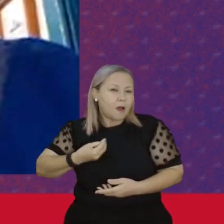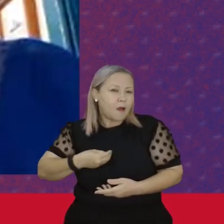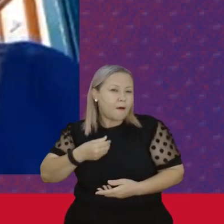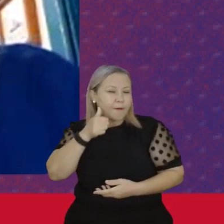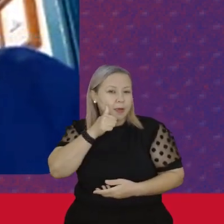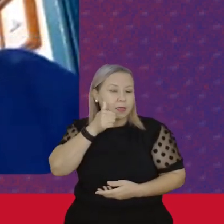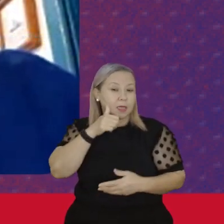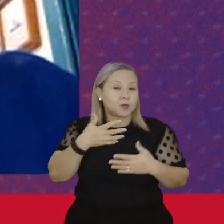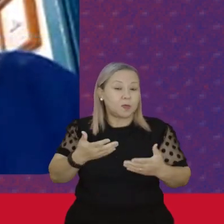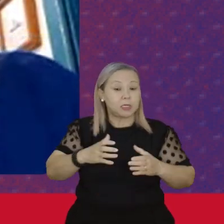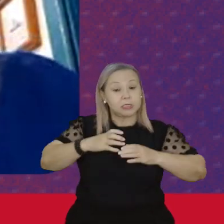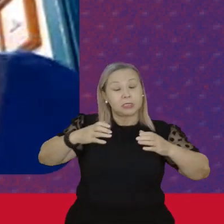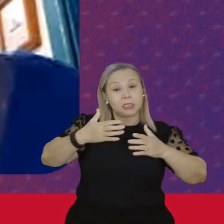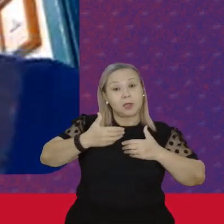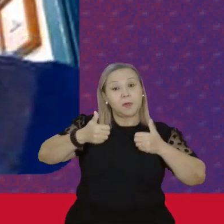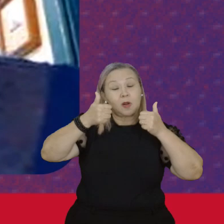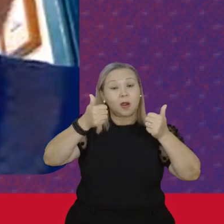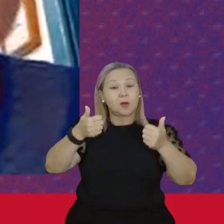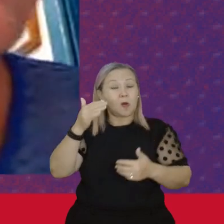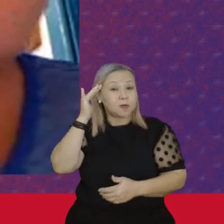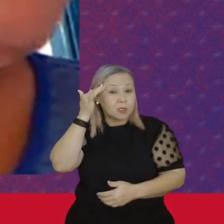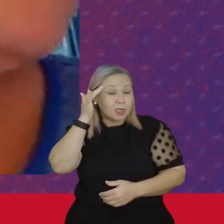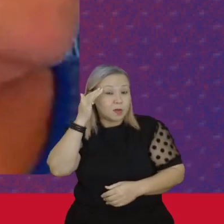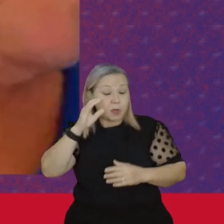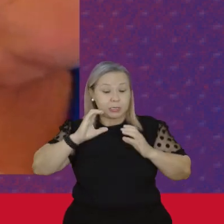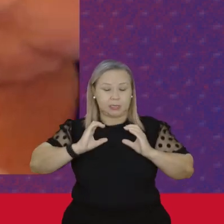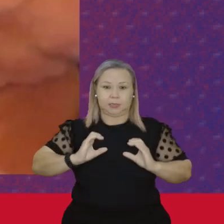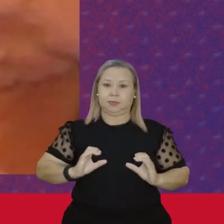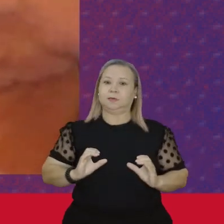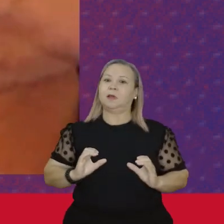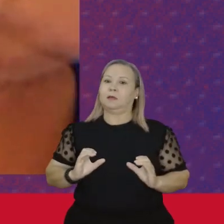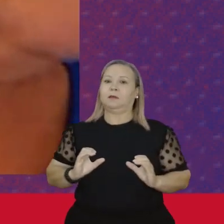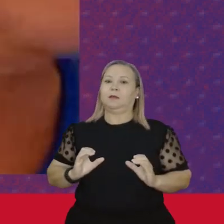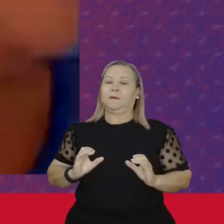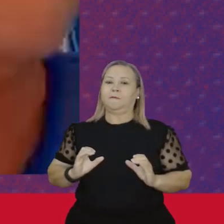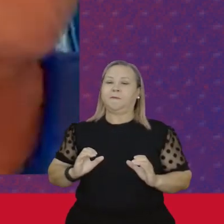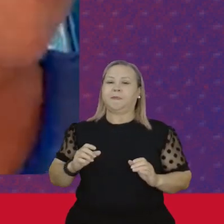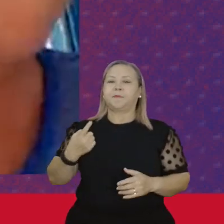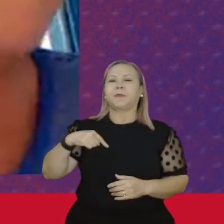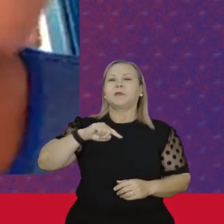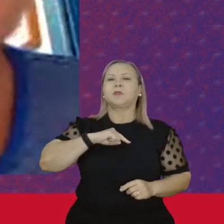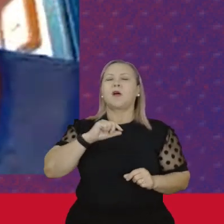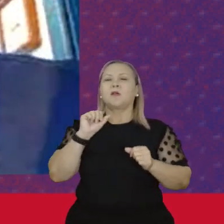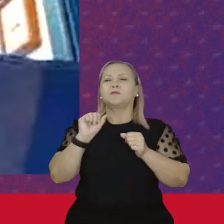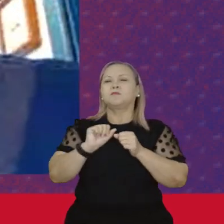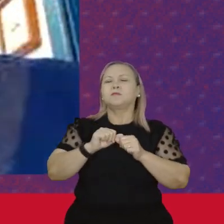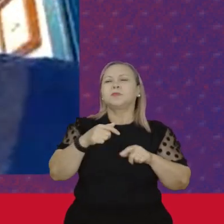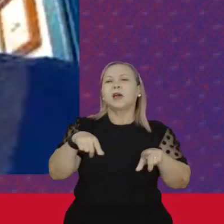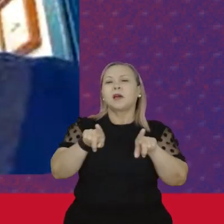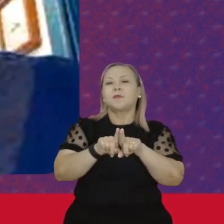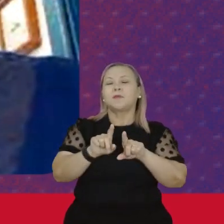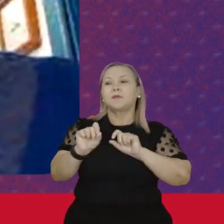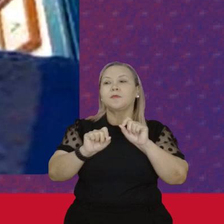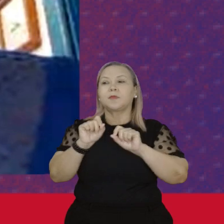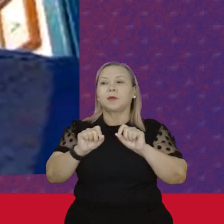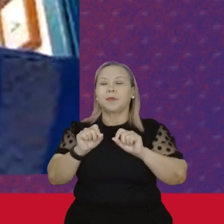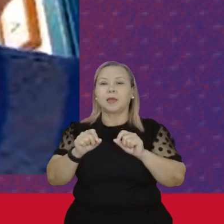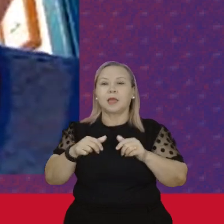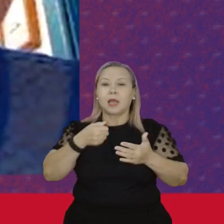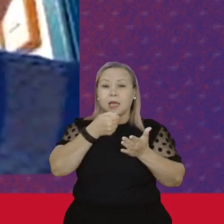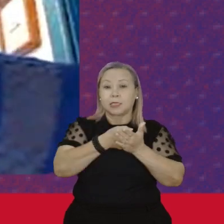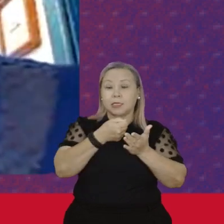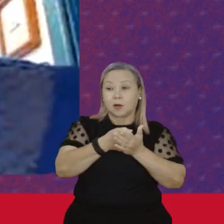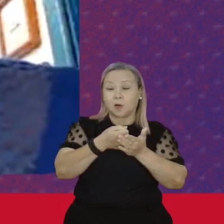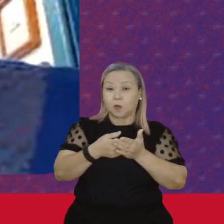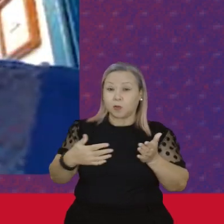E ampliar a nossa concepção de cidadania. Nós fizemos também essa luta que é presente